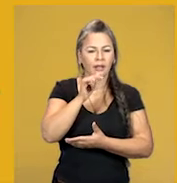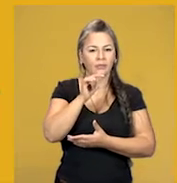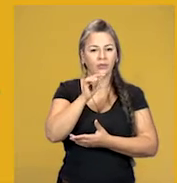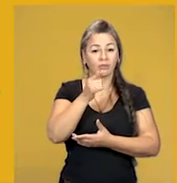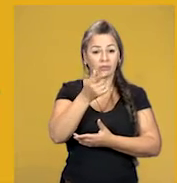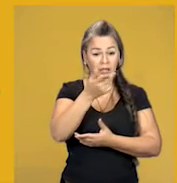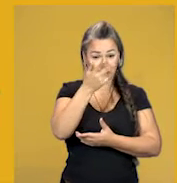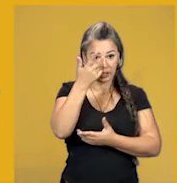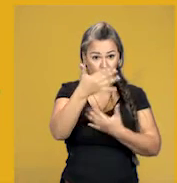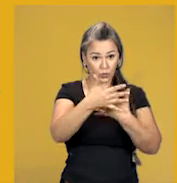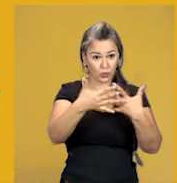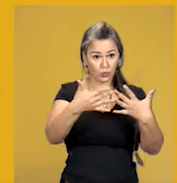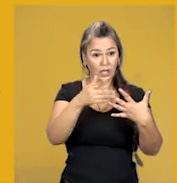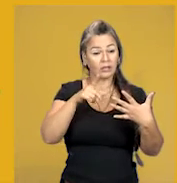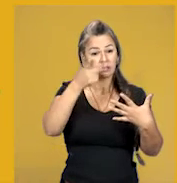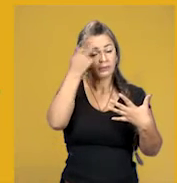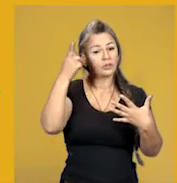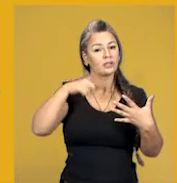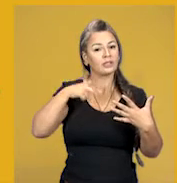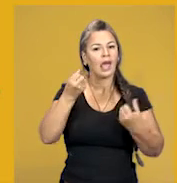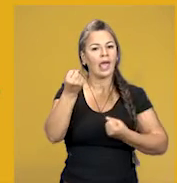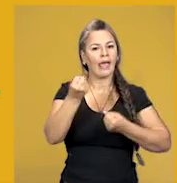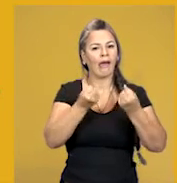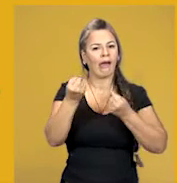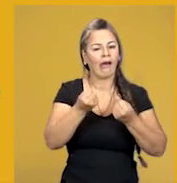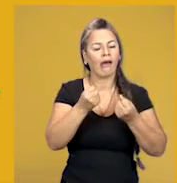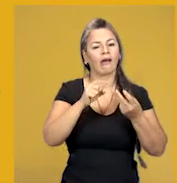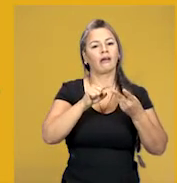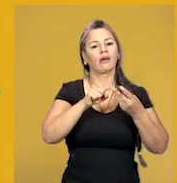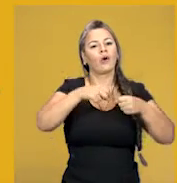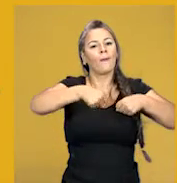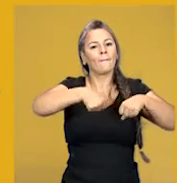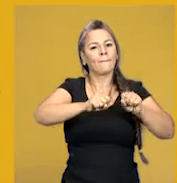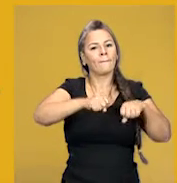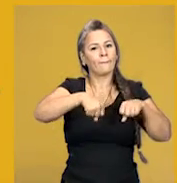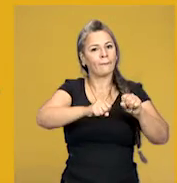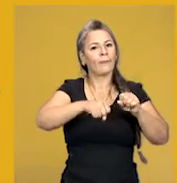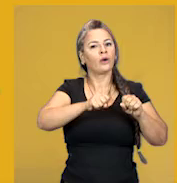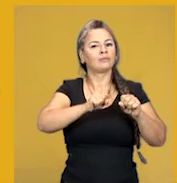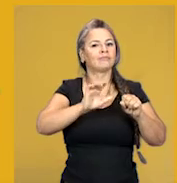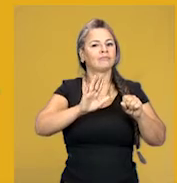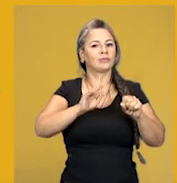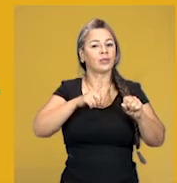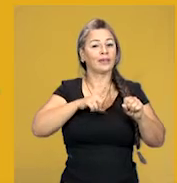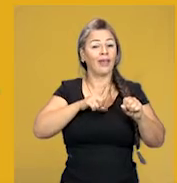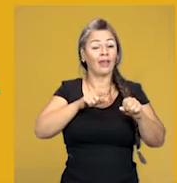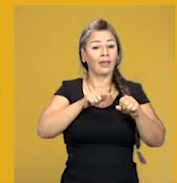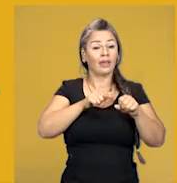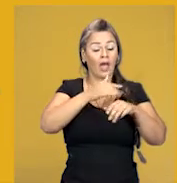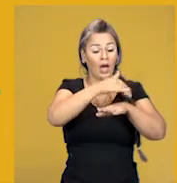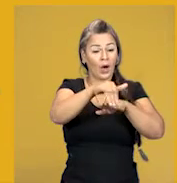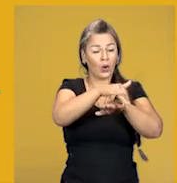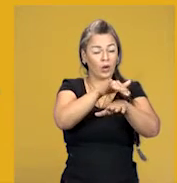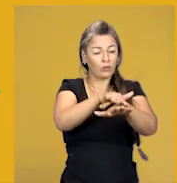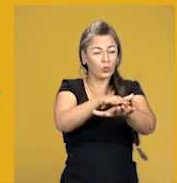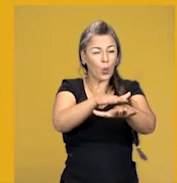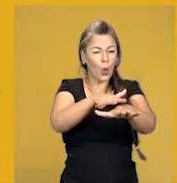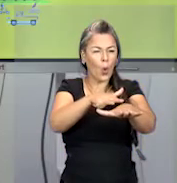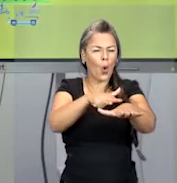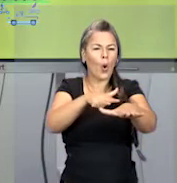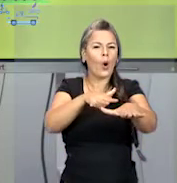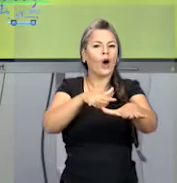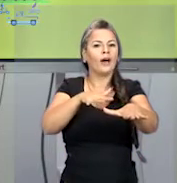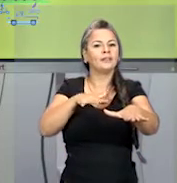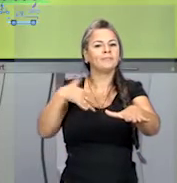uma moto, e isso acaba gerando um excesso de veículos